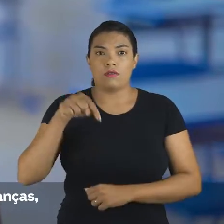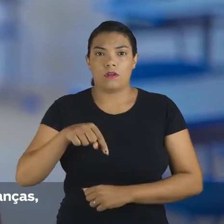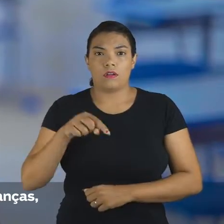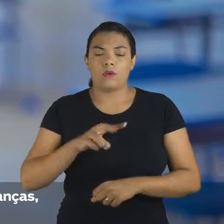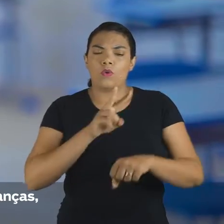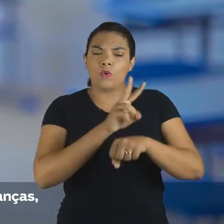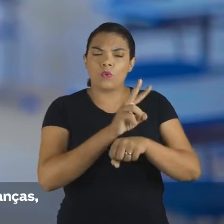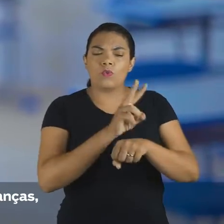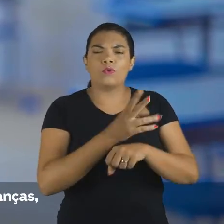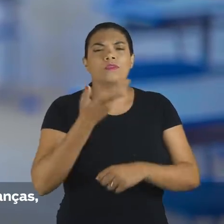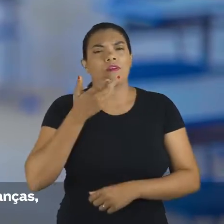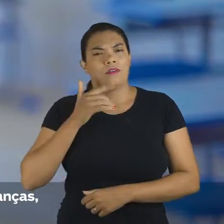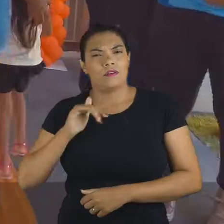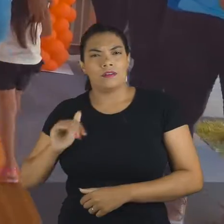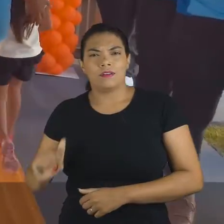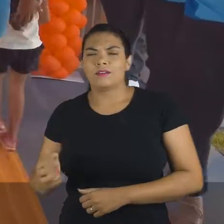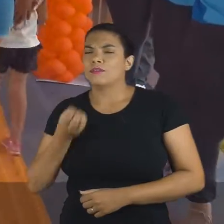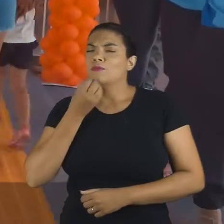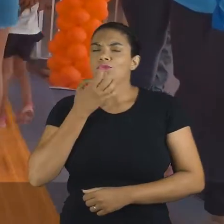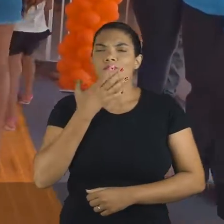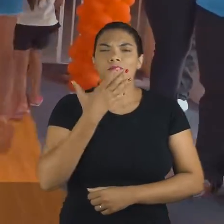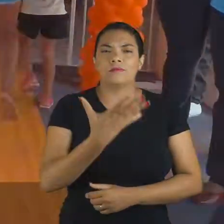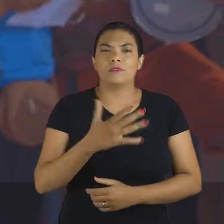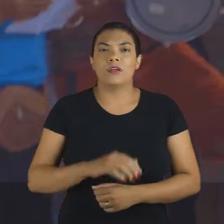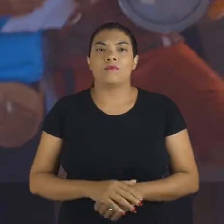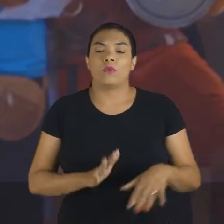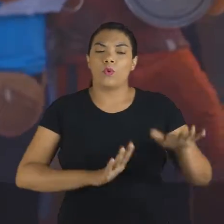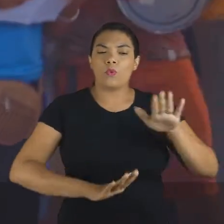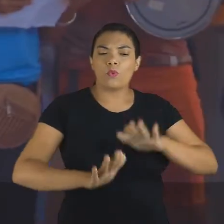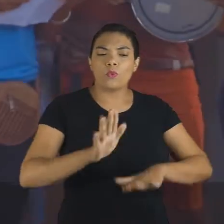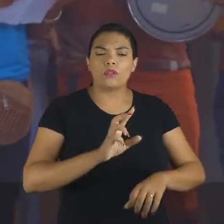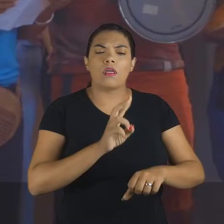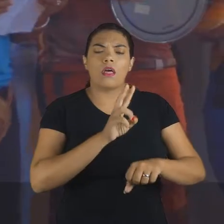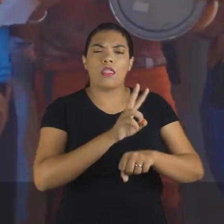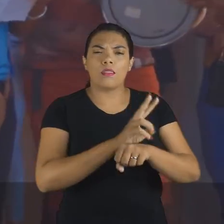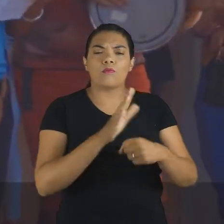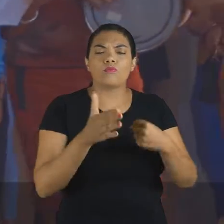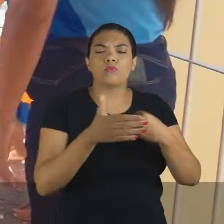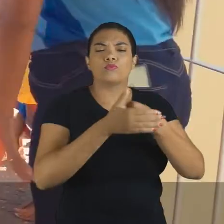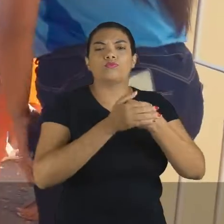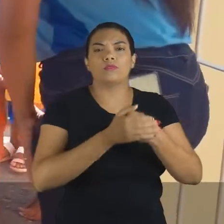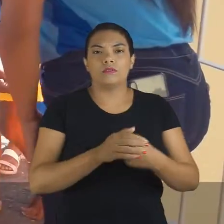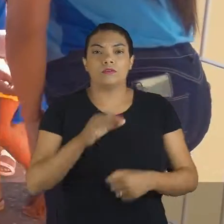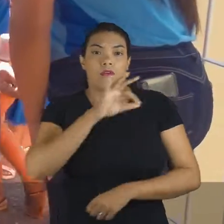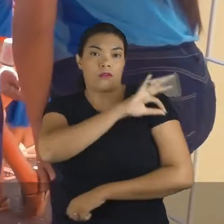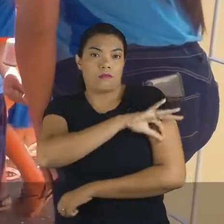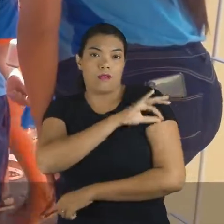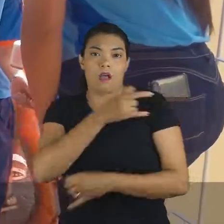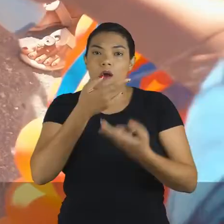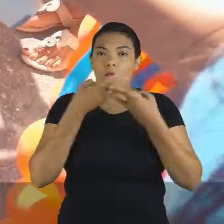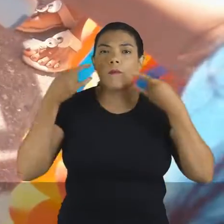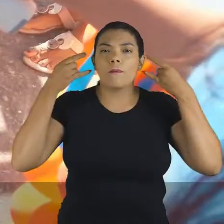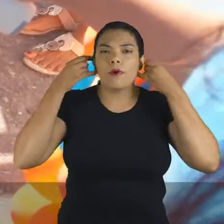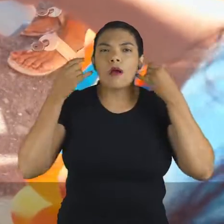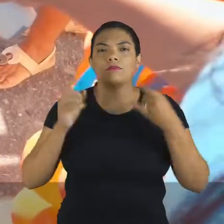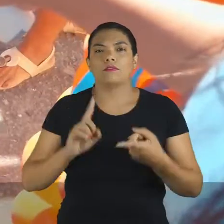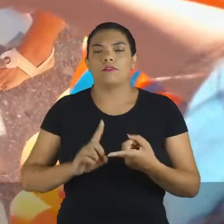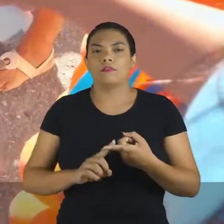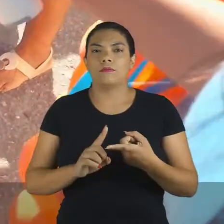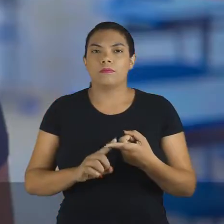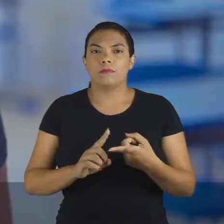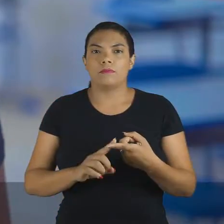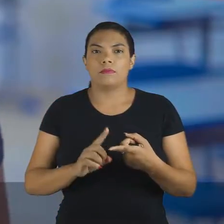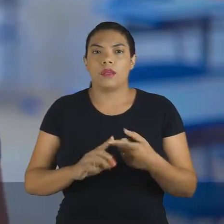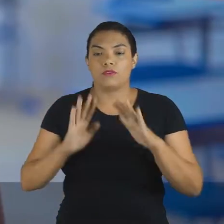daqui atendem muito bem as crianças, tratam bem. O cuidado aqui com a proteção, álcool, máscara, tudo